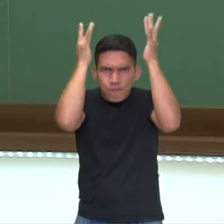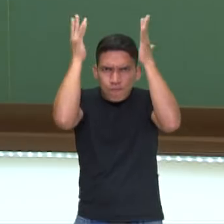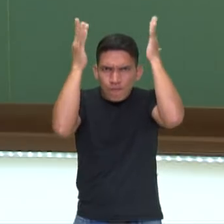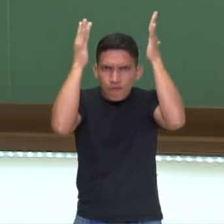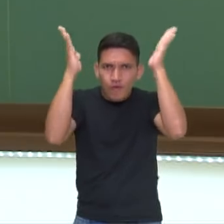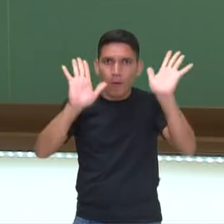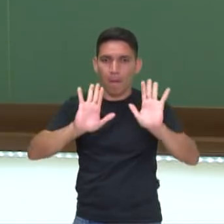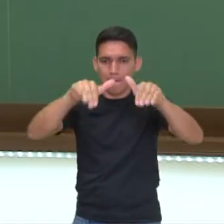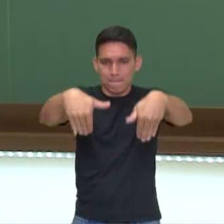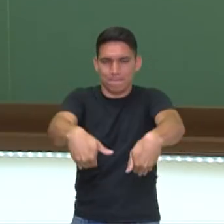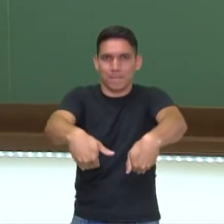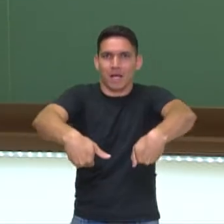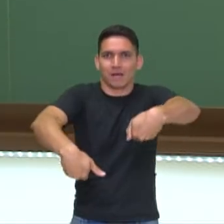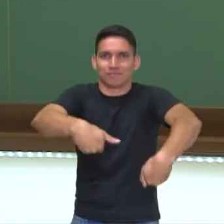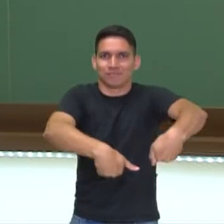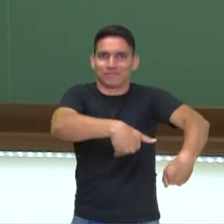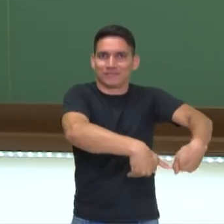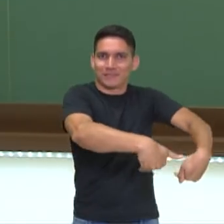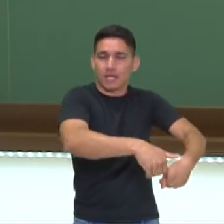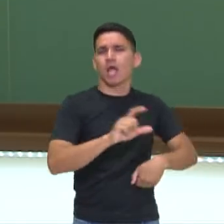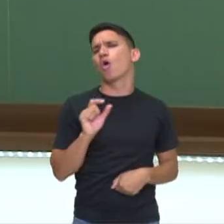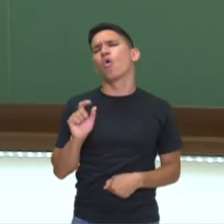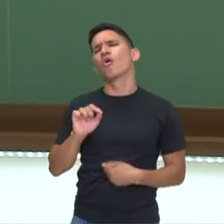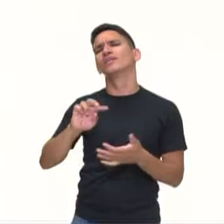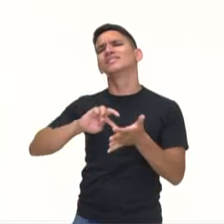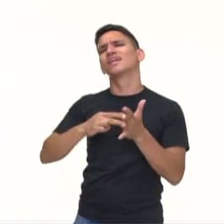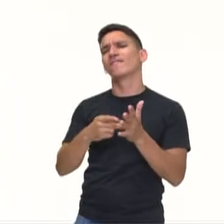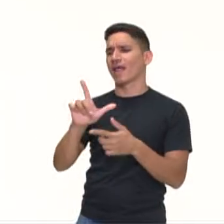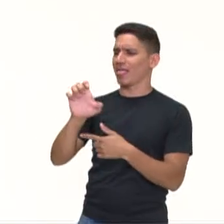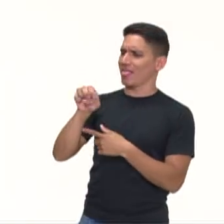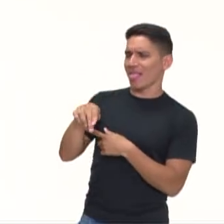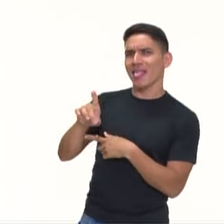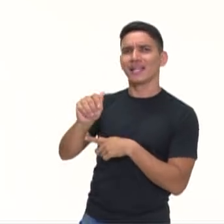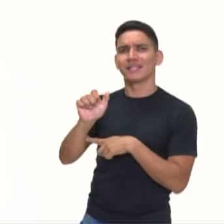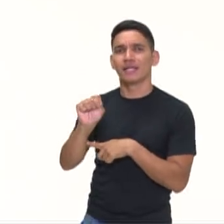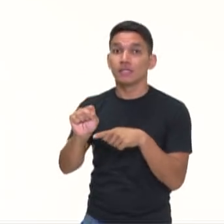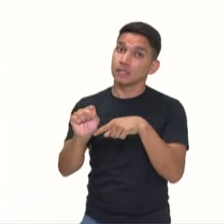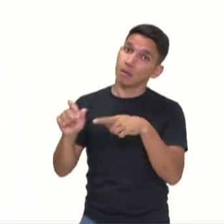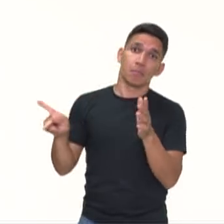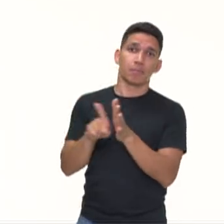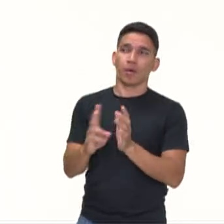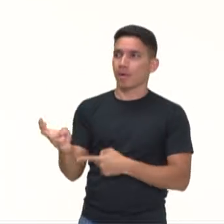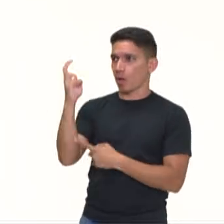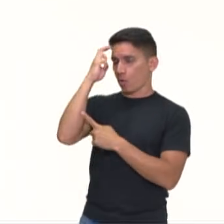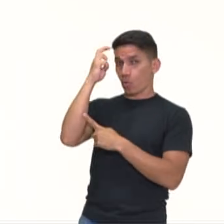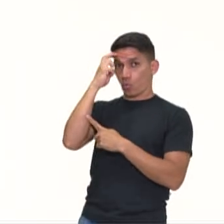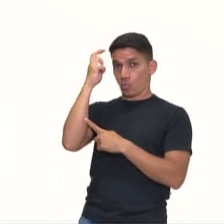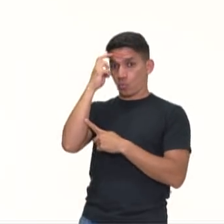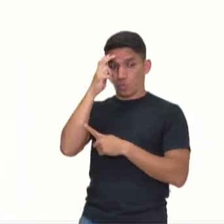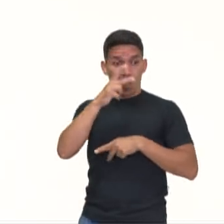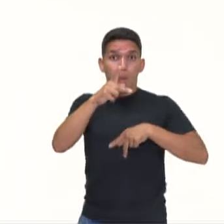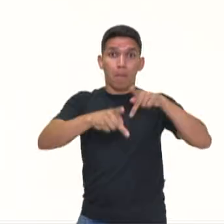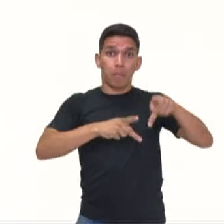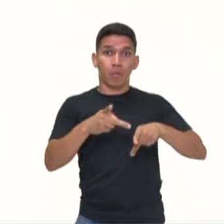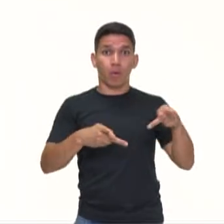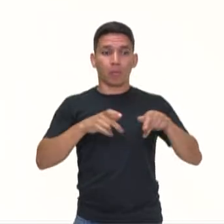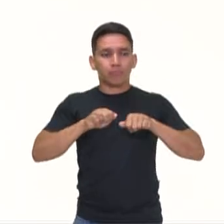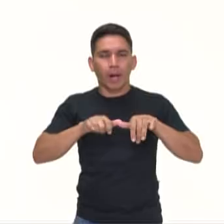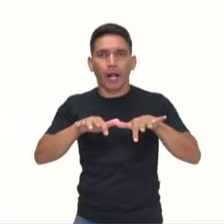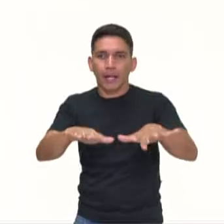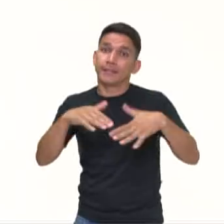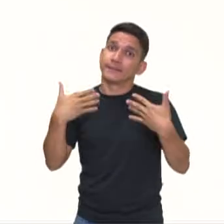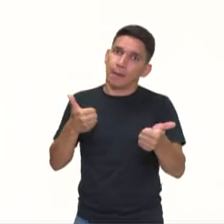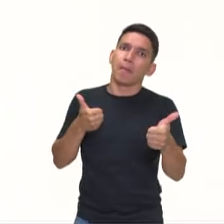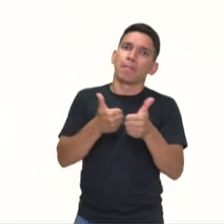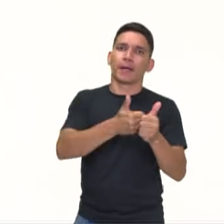Bom, vamos descobrir então o que são lendas? As lendas fazem parte da cultura popular. Então, nesse sentido, ela é próxima do